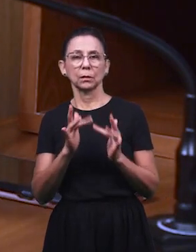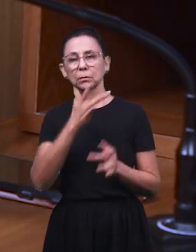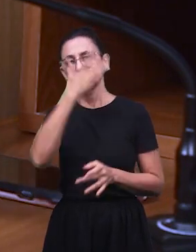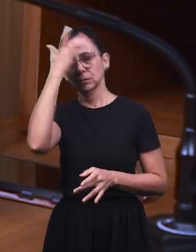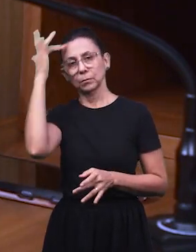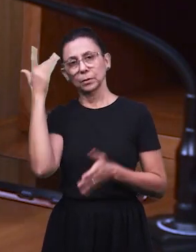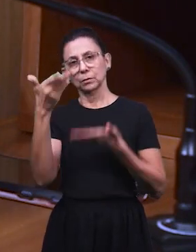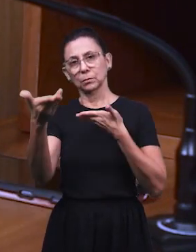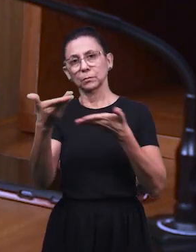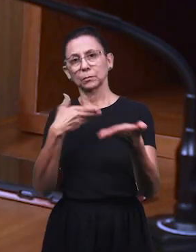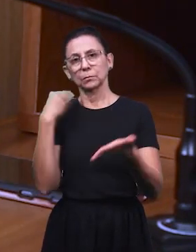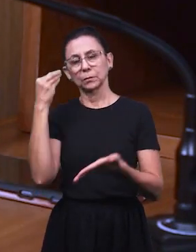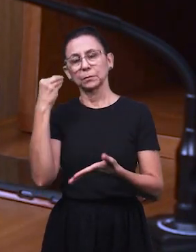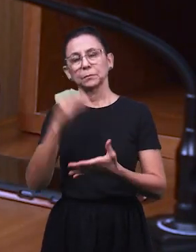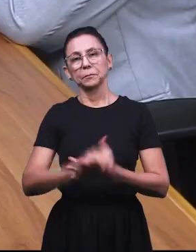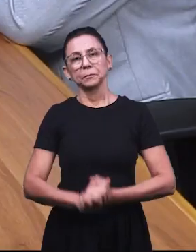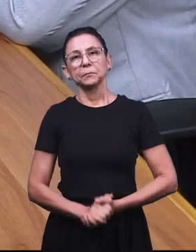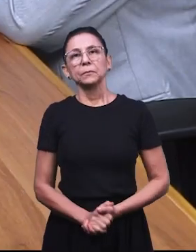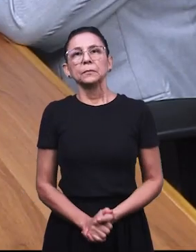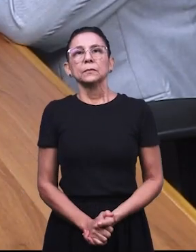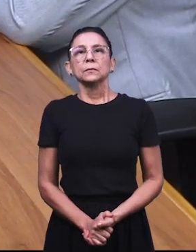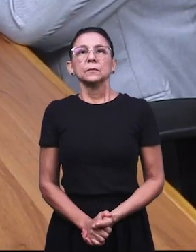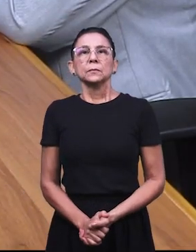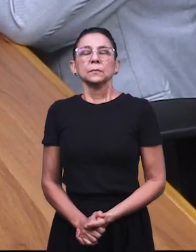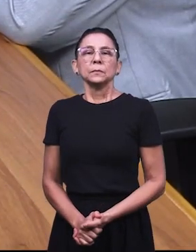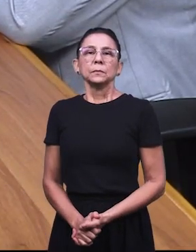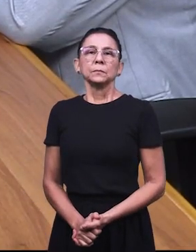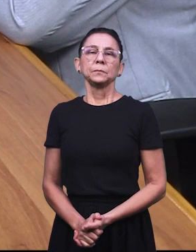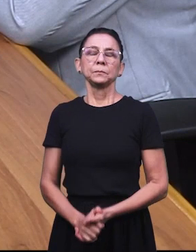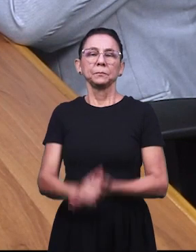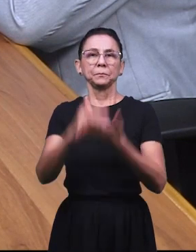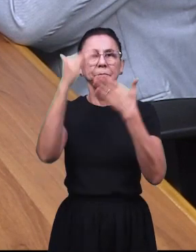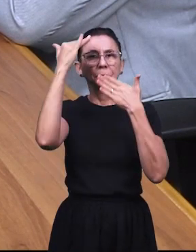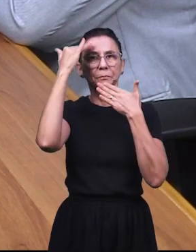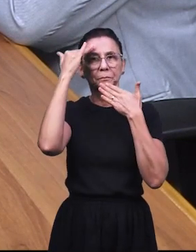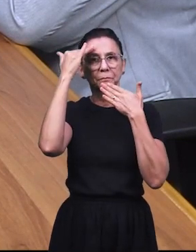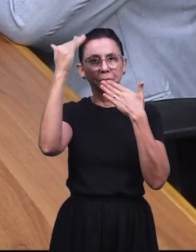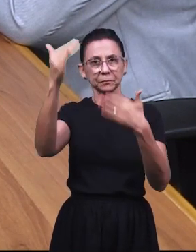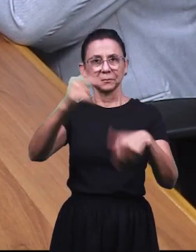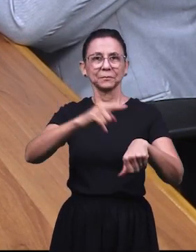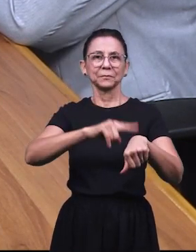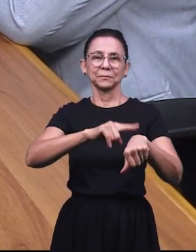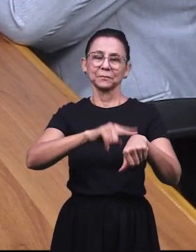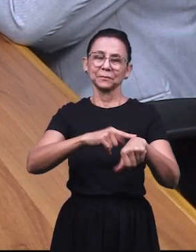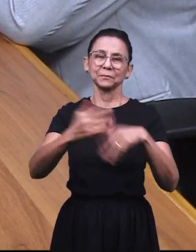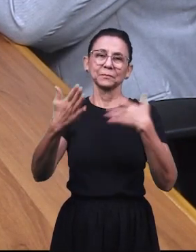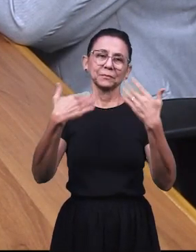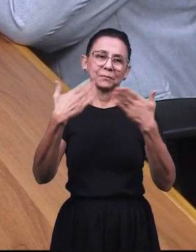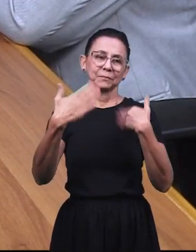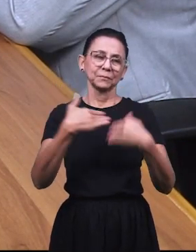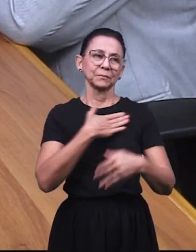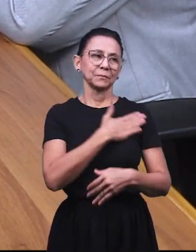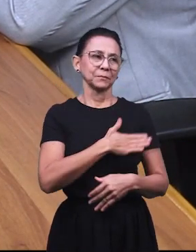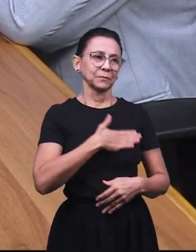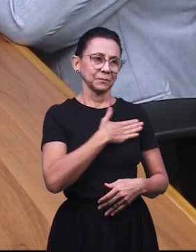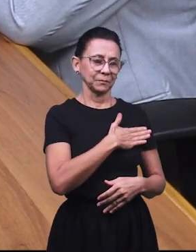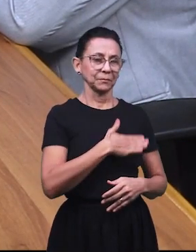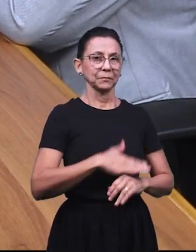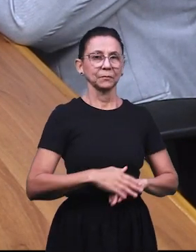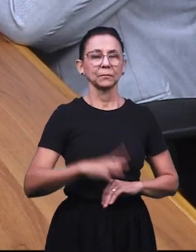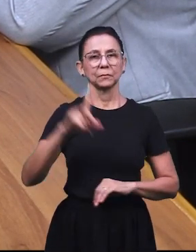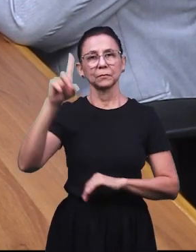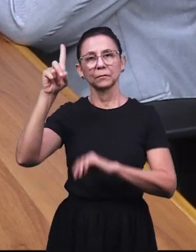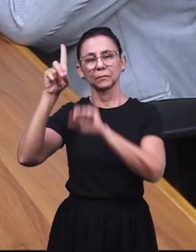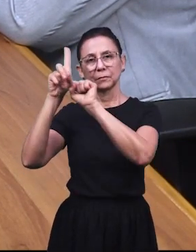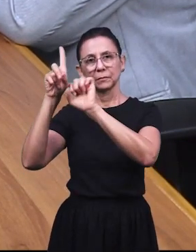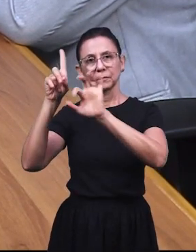contato com o irmão que compartilhou a experiência. Amém. Lucélia, Amém. Muito obrigado por esse tempo aqui, por esse bate-papo gostoso